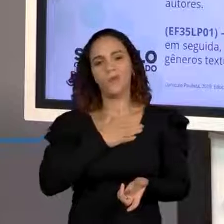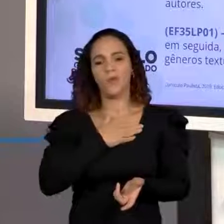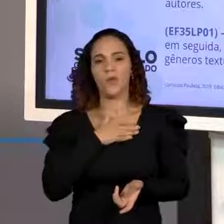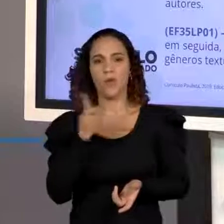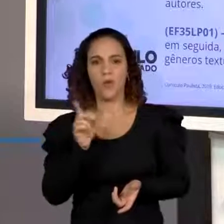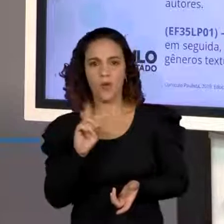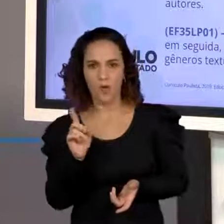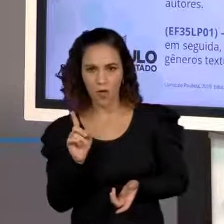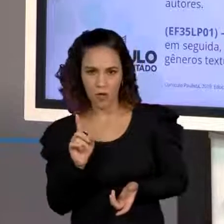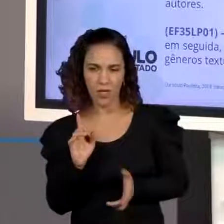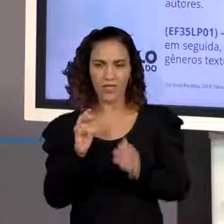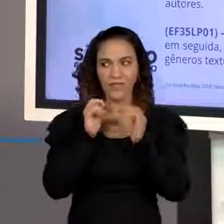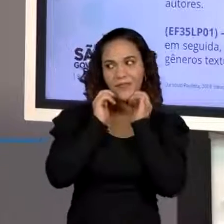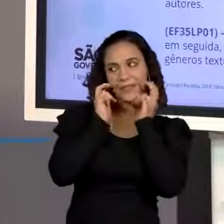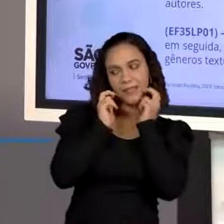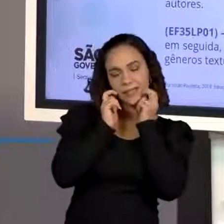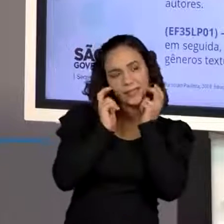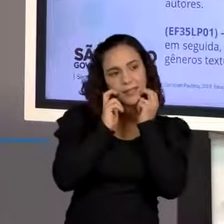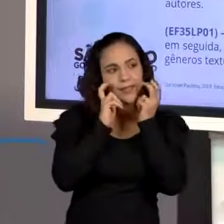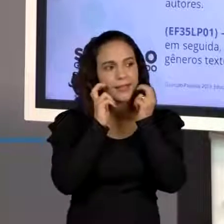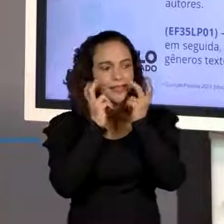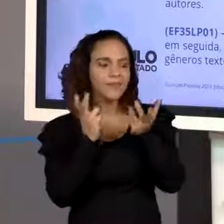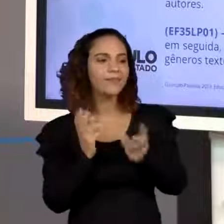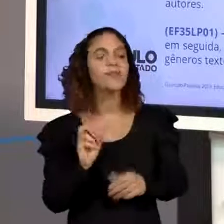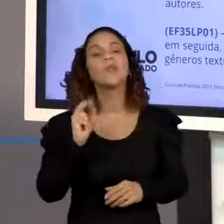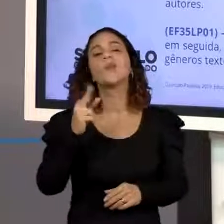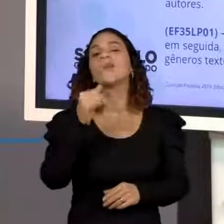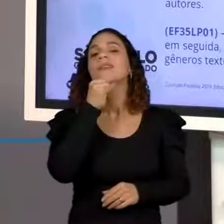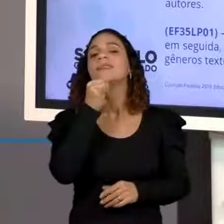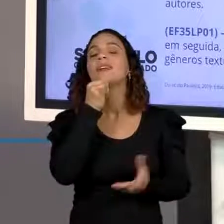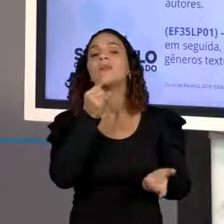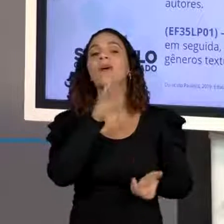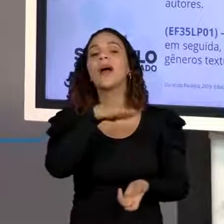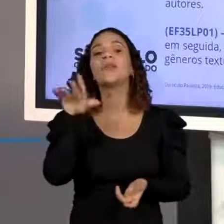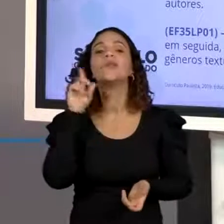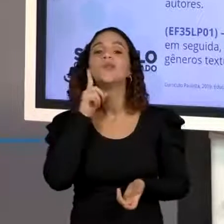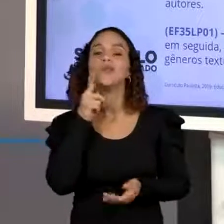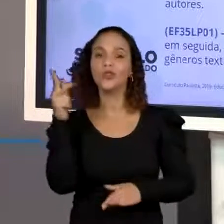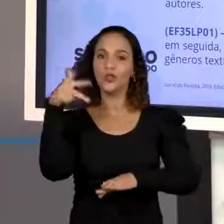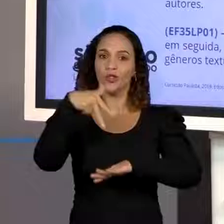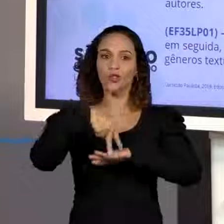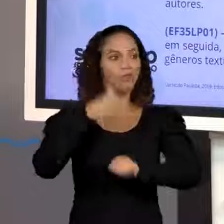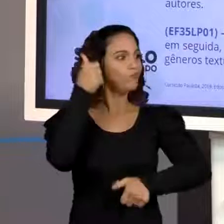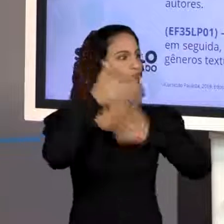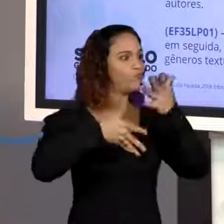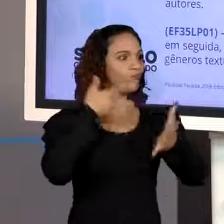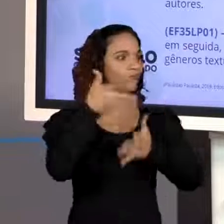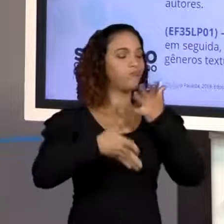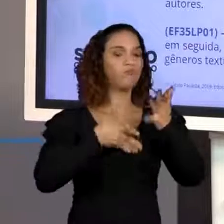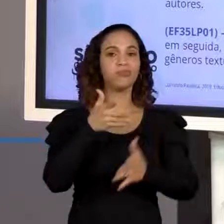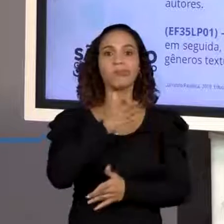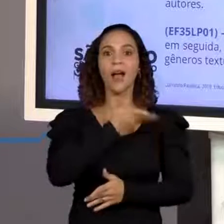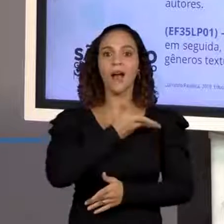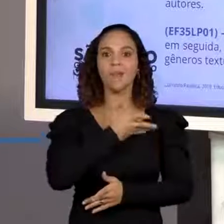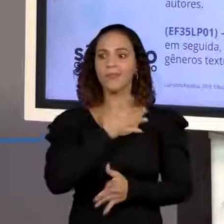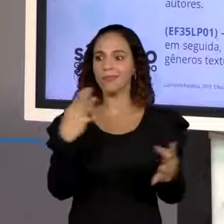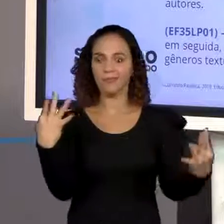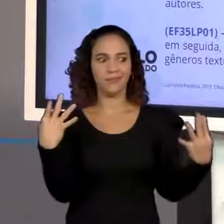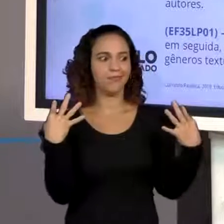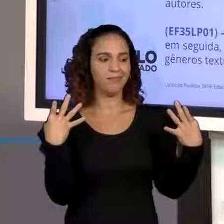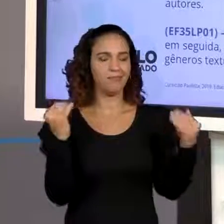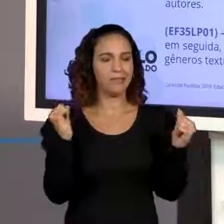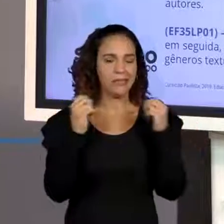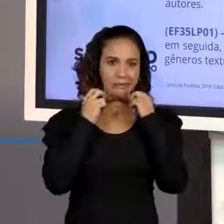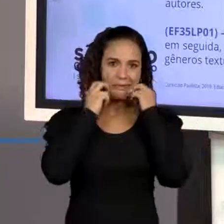vezes ficam com um pouco de vergonha ou um pouco aí de medo. Não é verdade? Mas será que eu posso